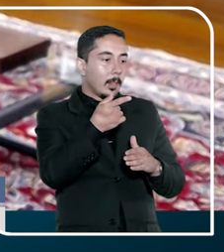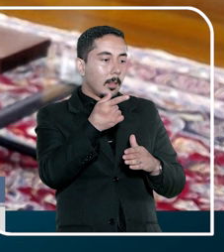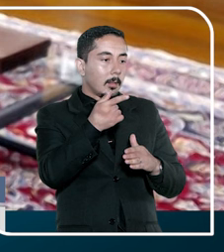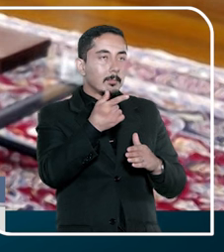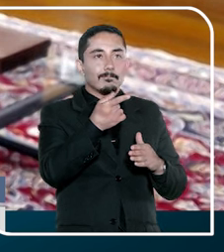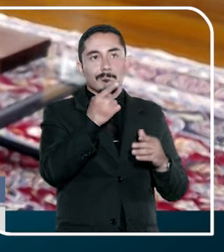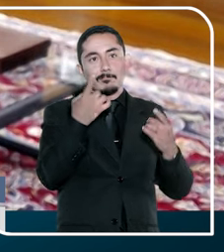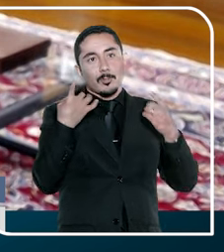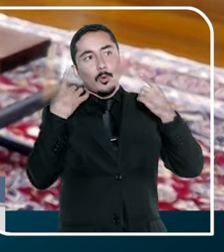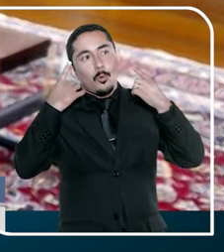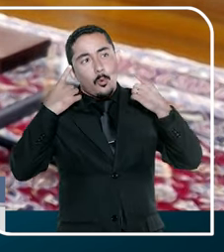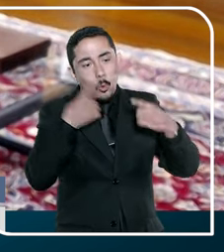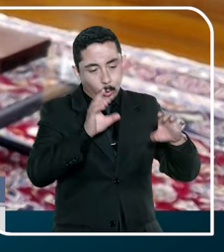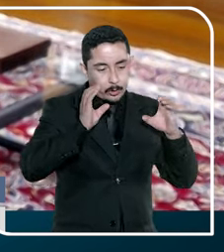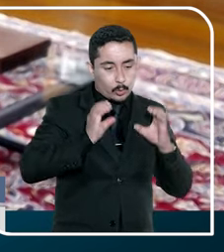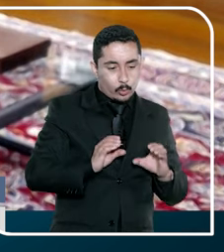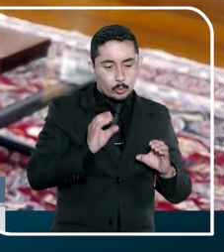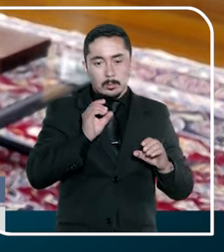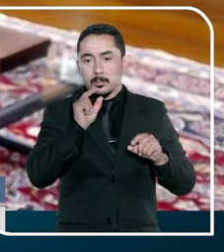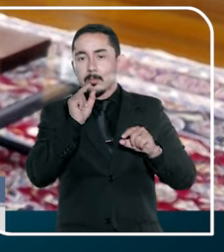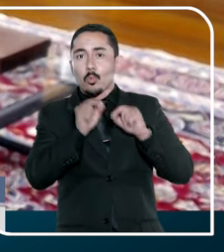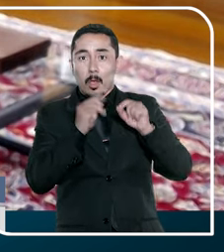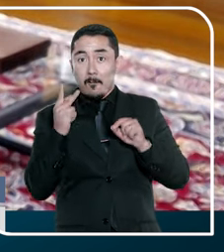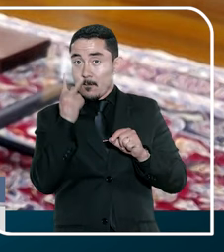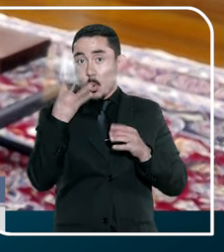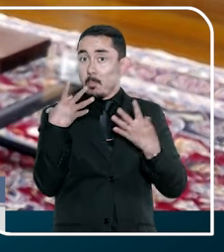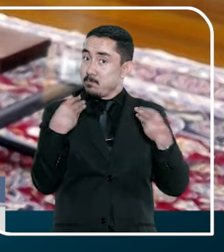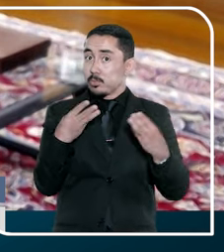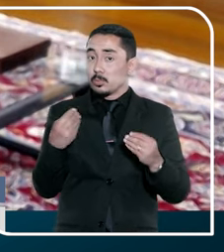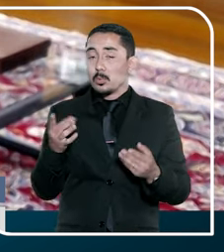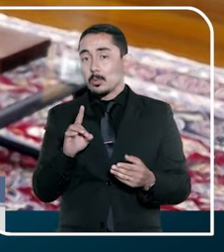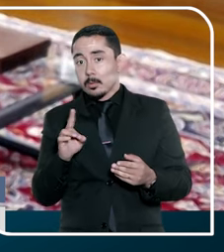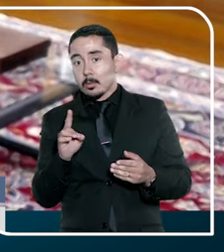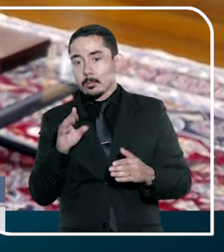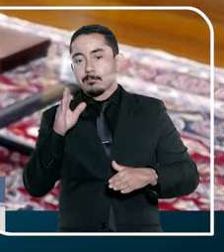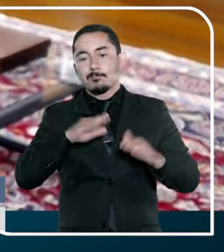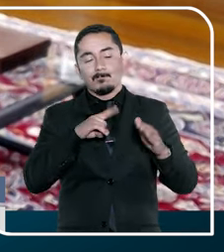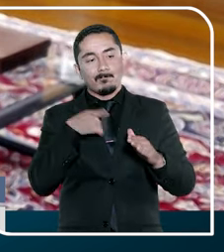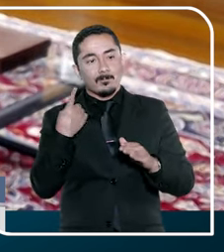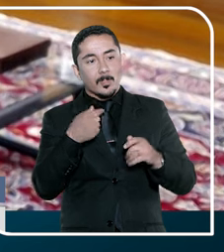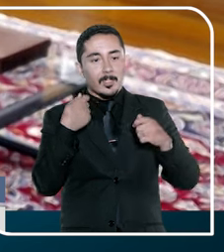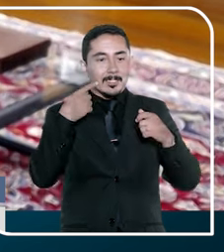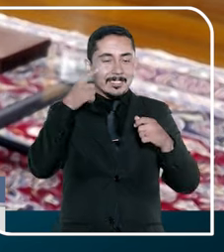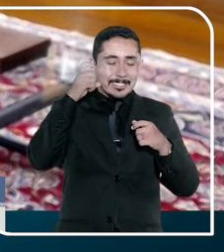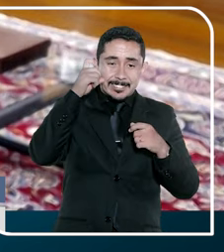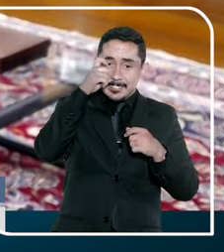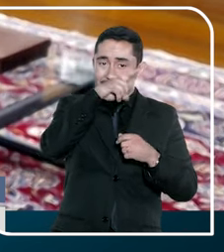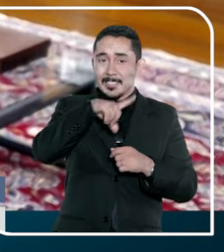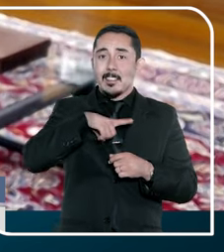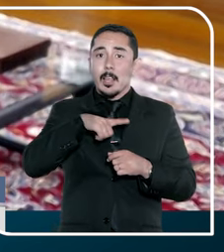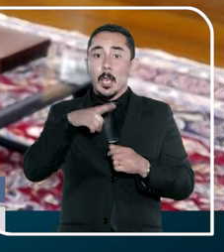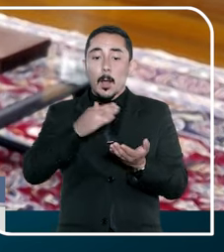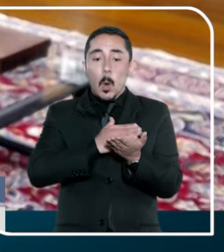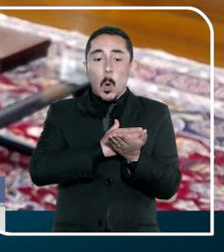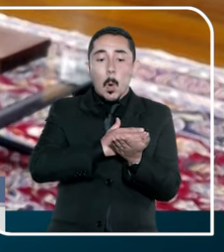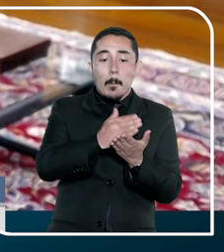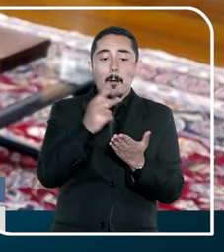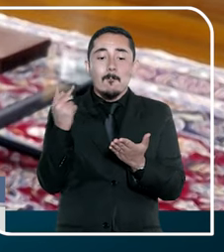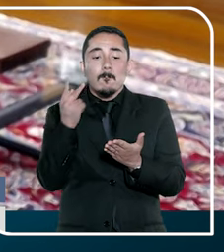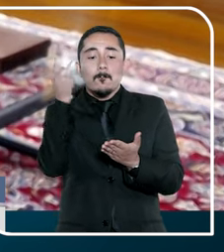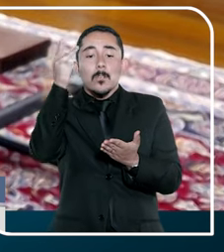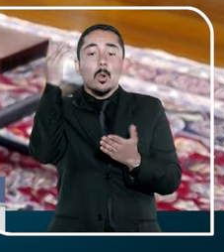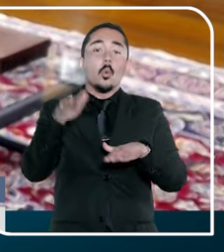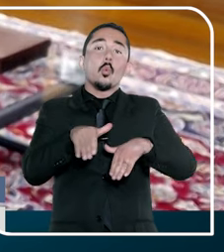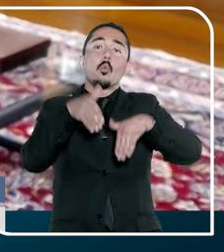e nesse ponto nós temos tido alguma dificuldade de saber a partir de que valor nós